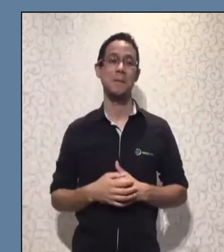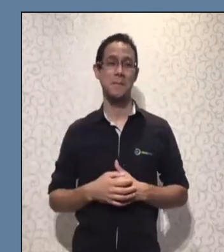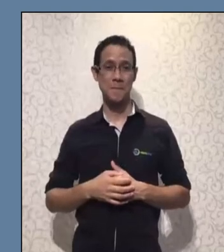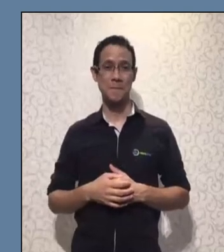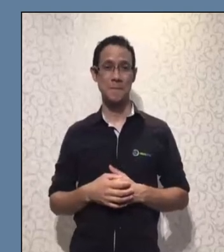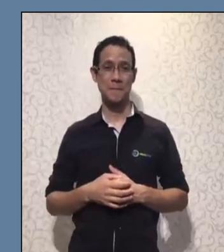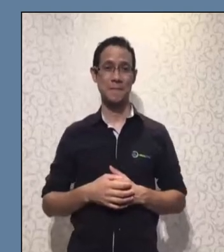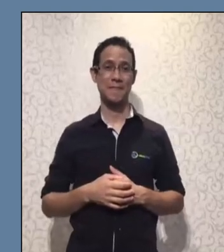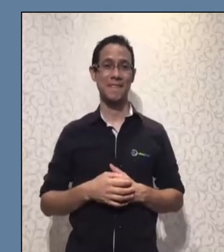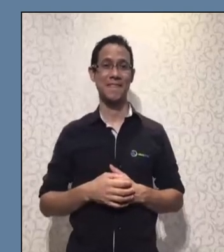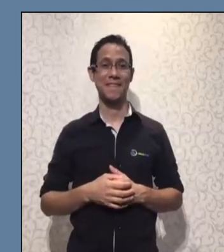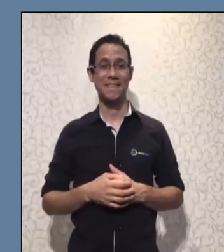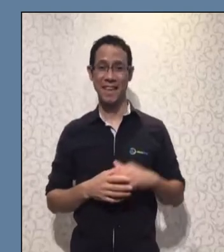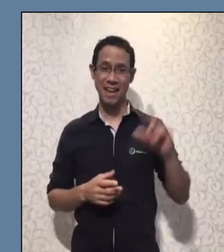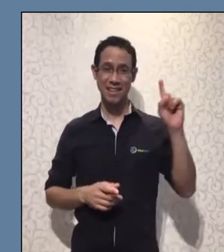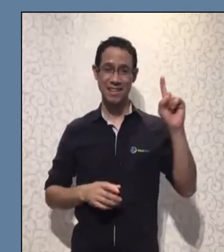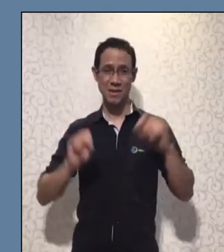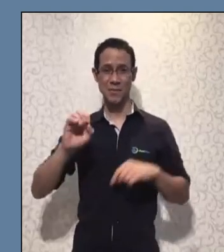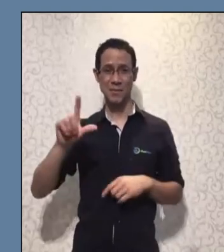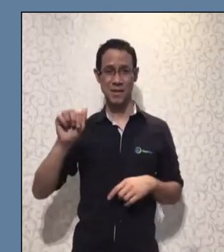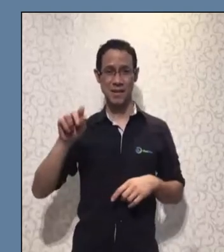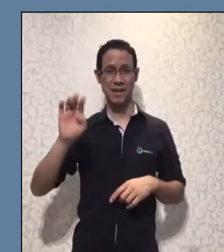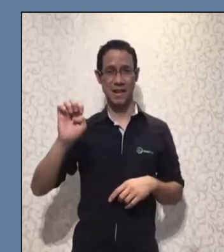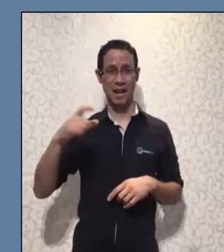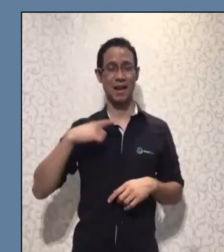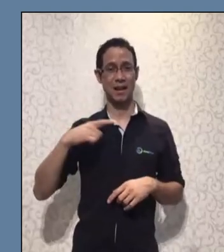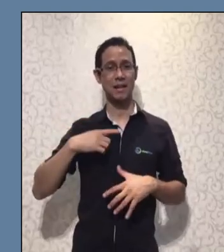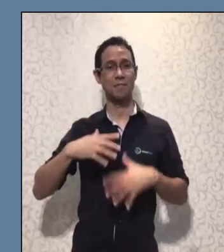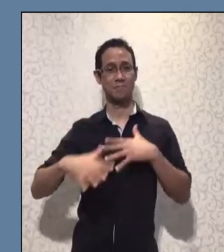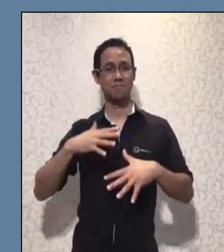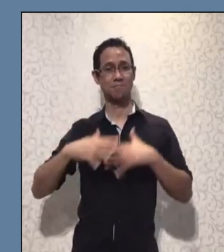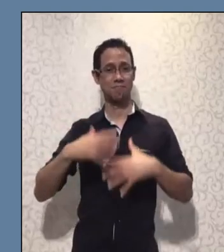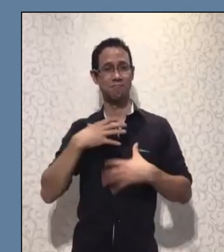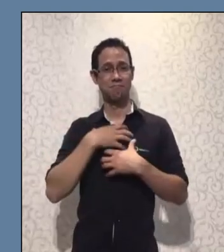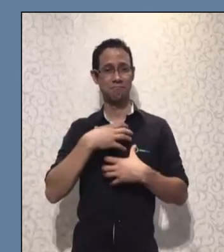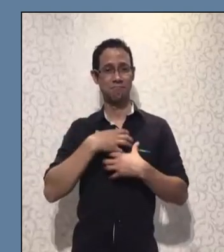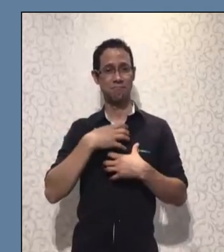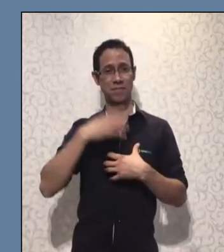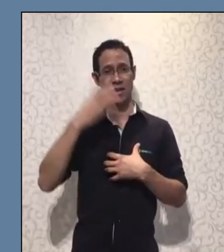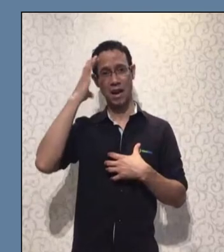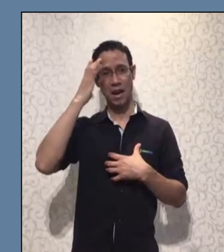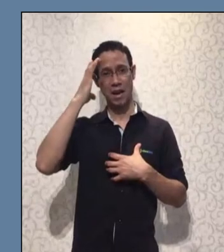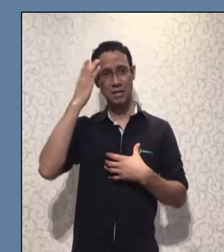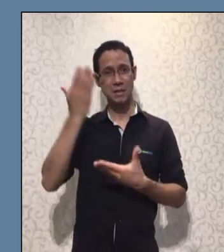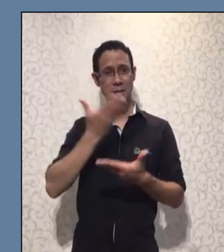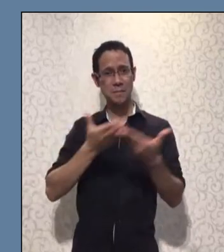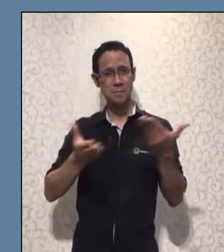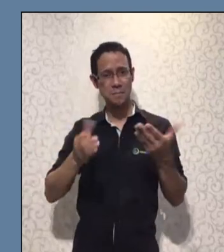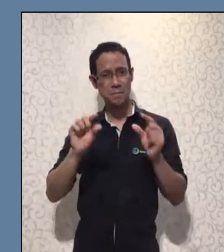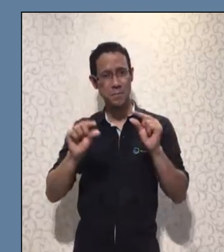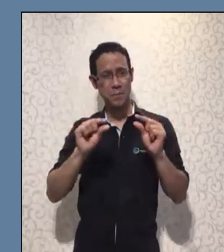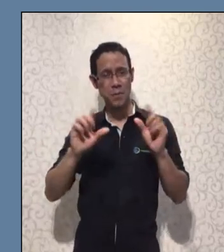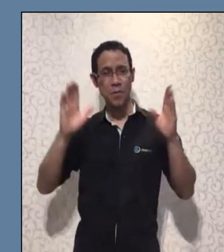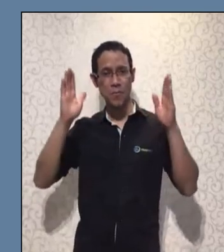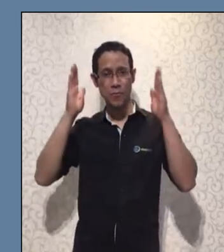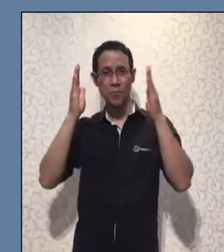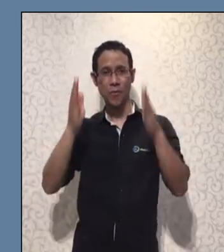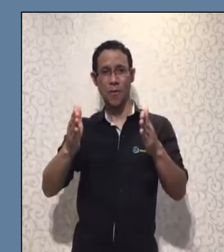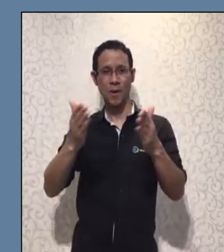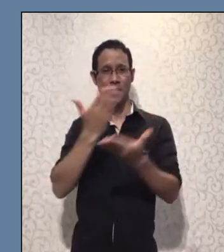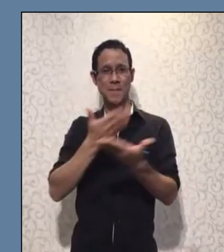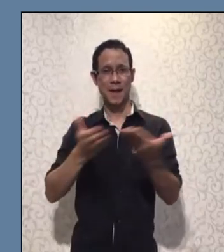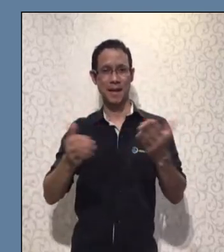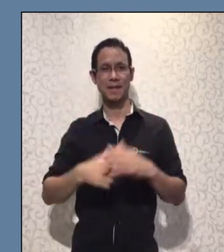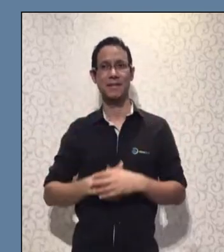que é algo que tem me mobilizado muito, que eu acho que a gente perde um pouco o foco. Eu acho o